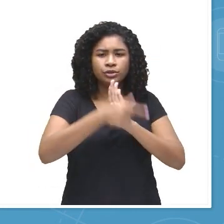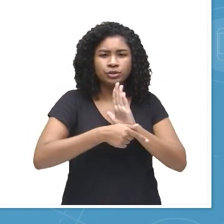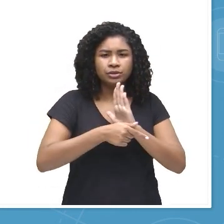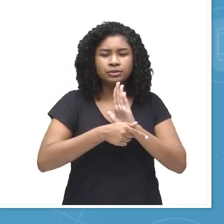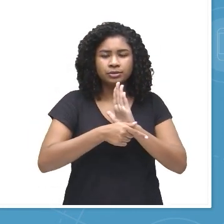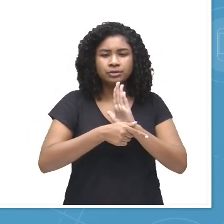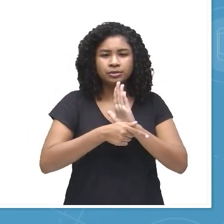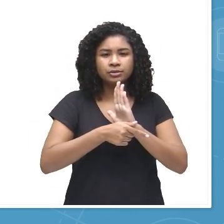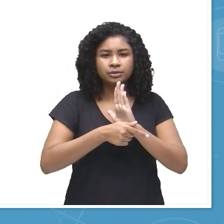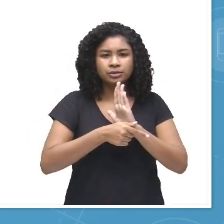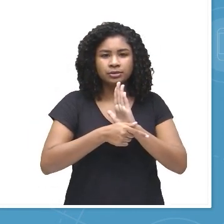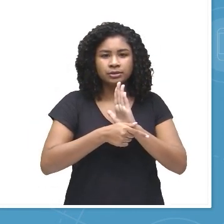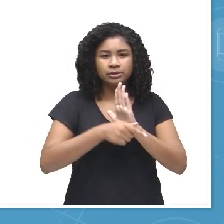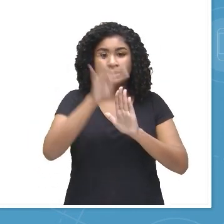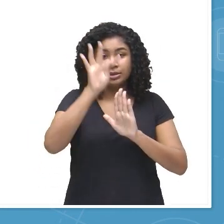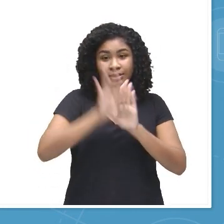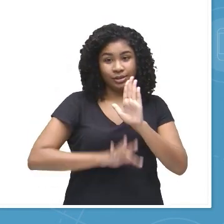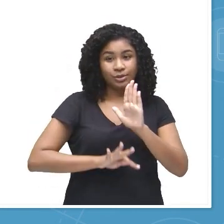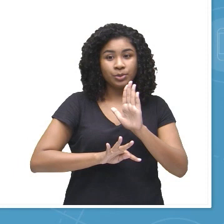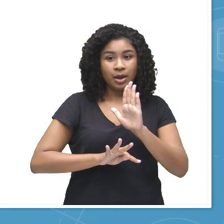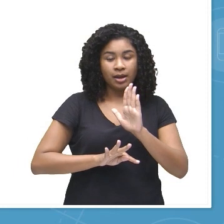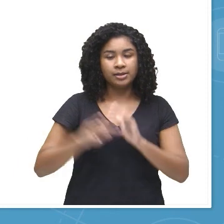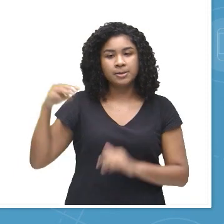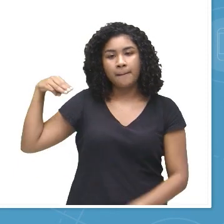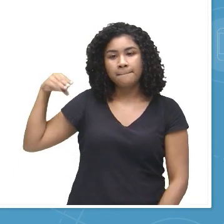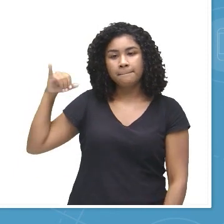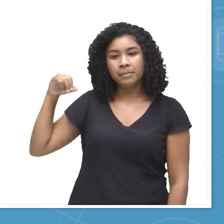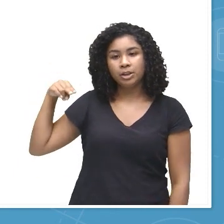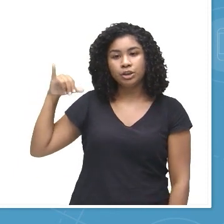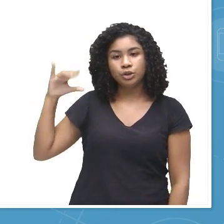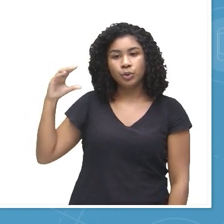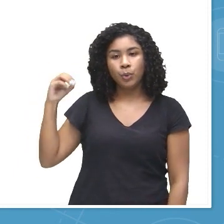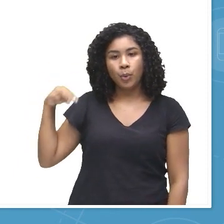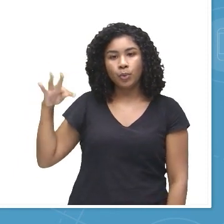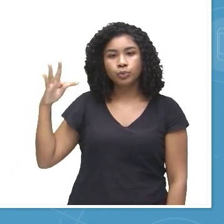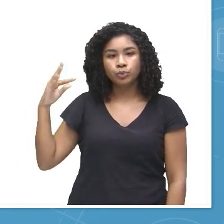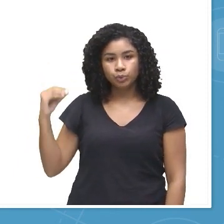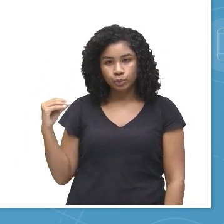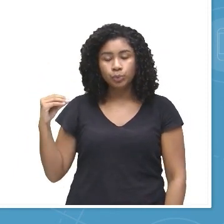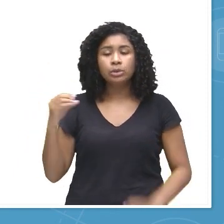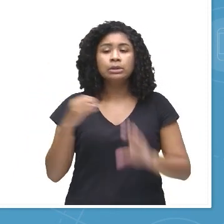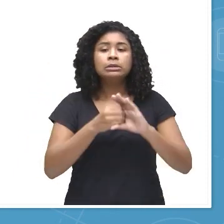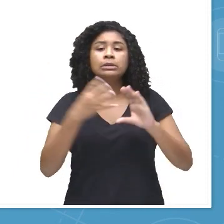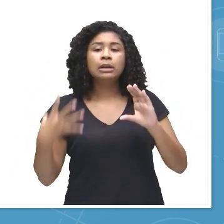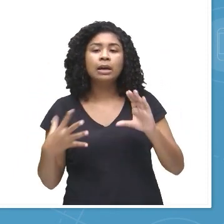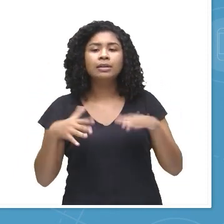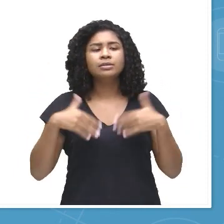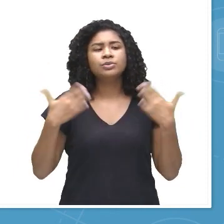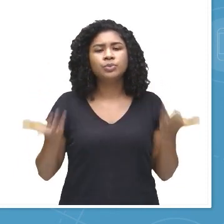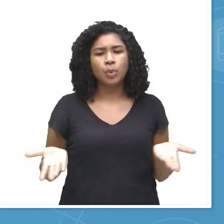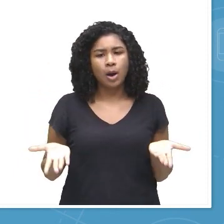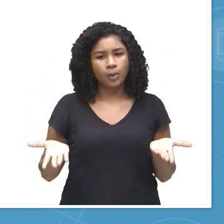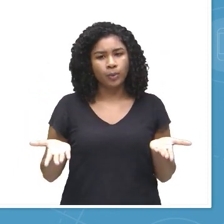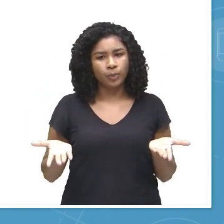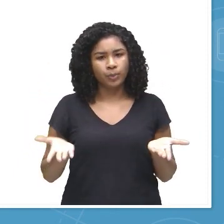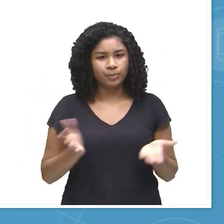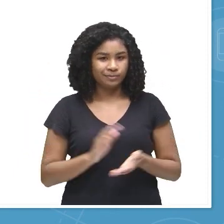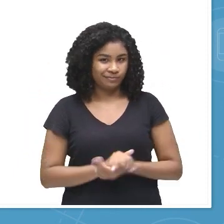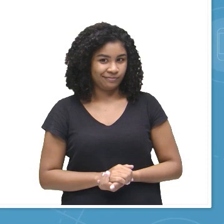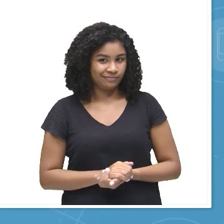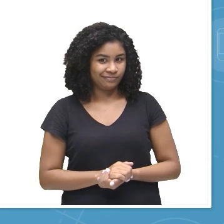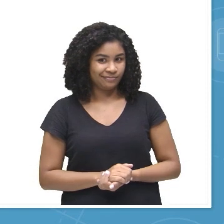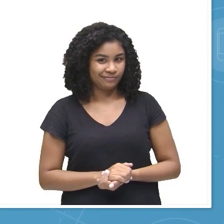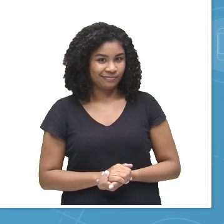que indica essas características, né, as características que vão justamente identificar esse gênero textual. Qual é o gênero